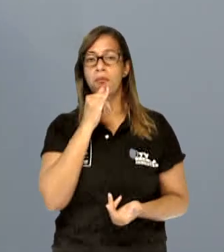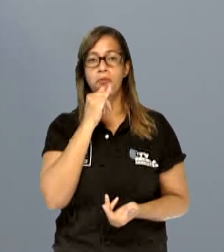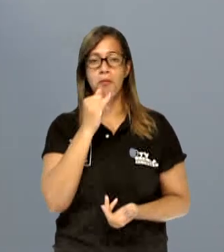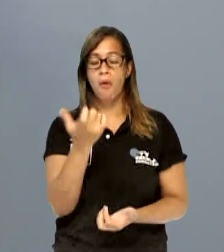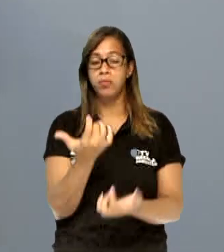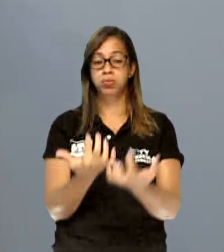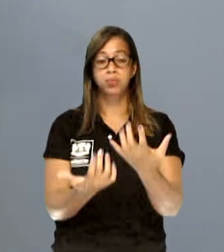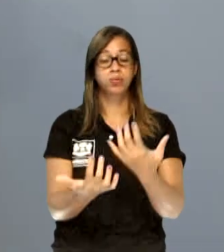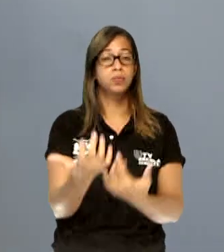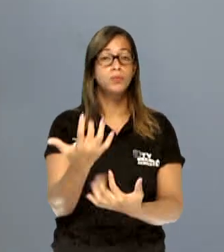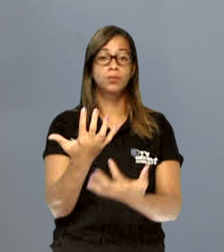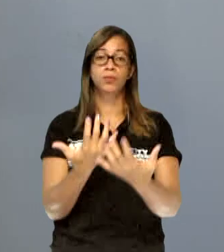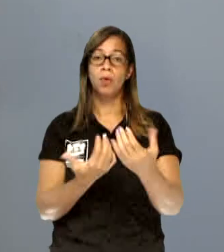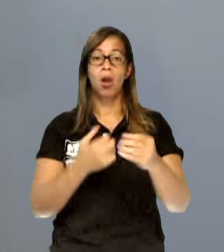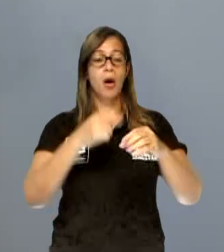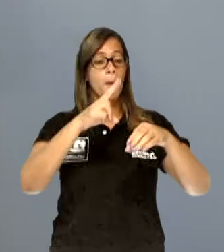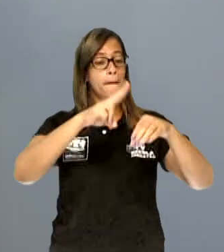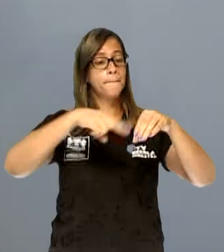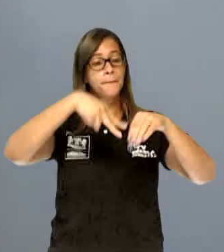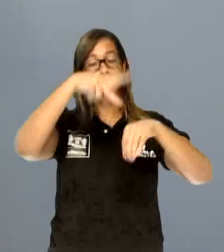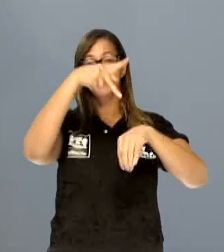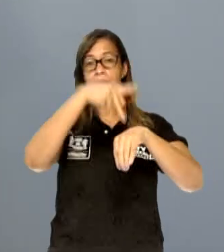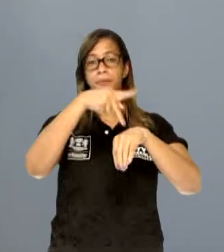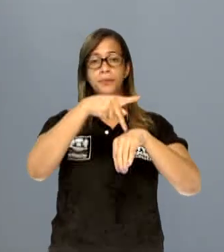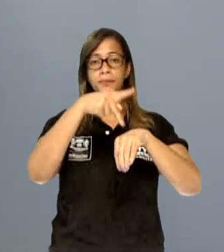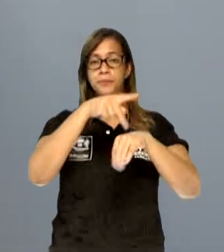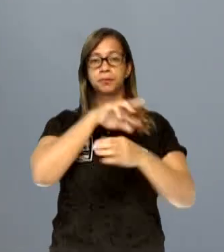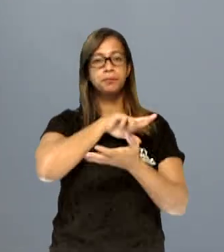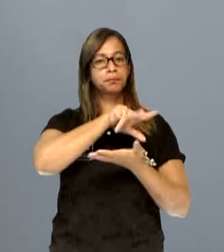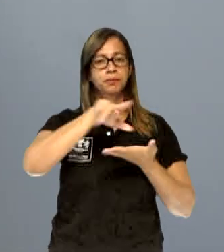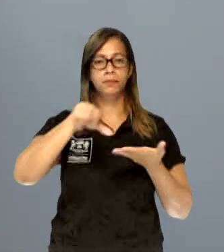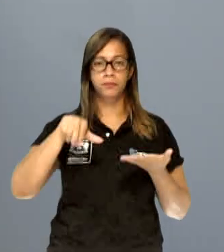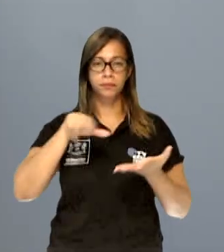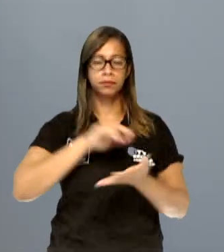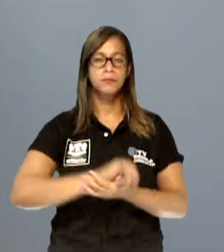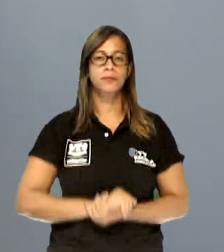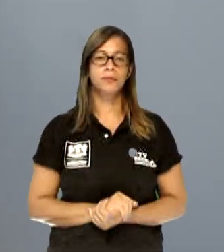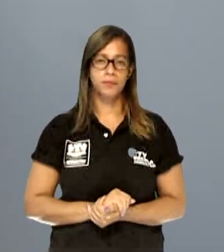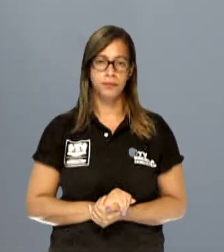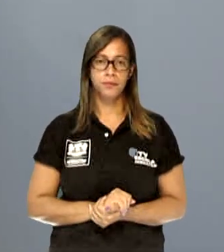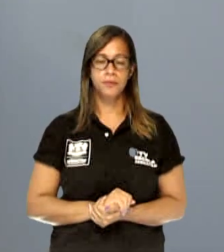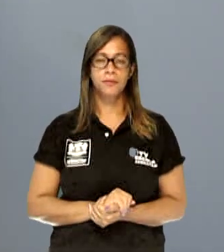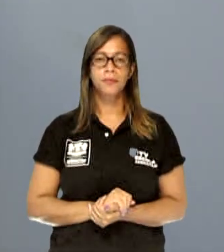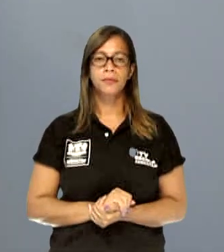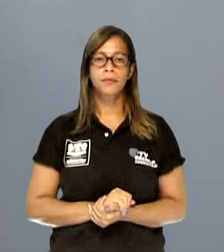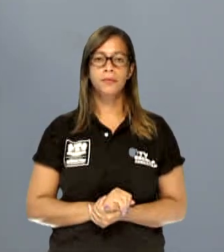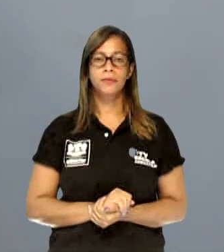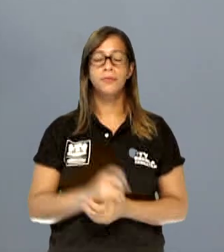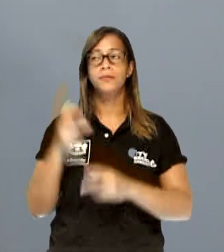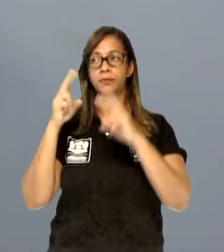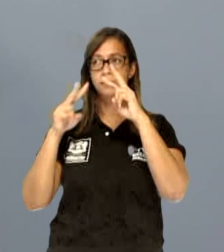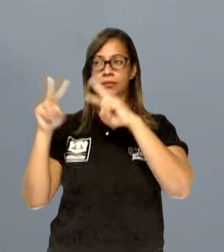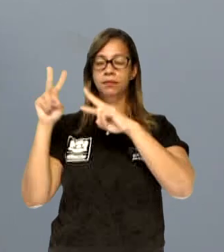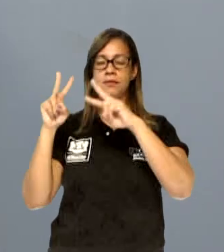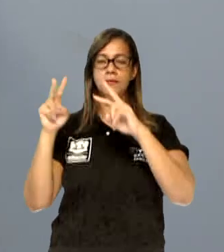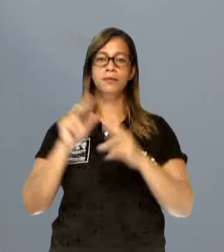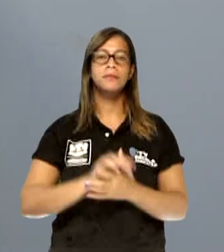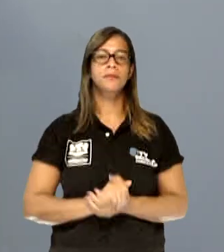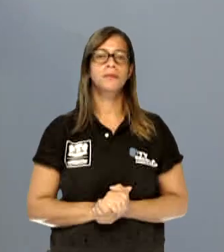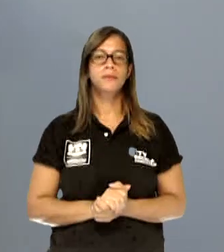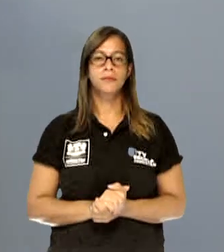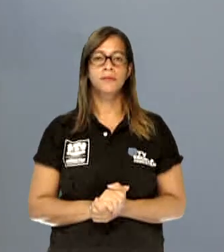fogueiras, depósitos de alimentos, etc. Vamos saber um pouco sobre esses